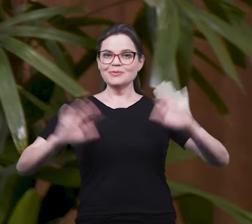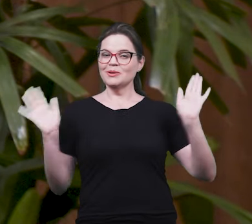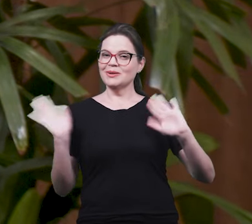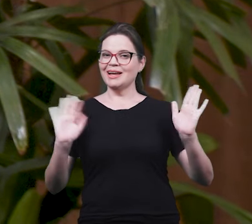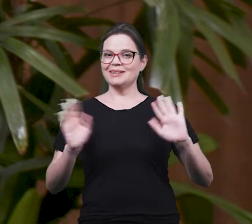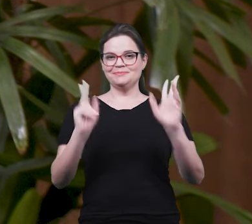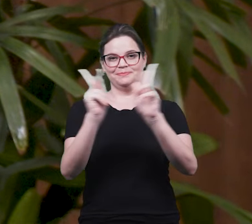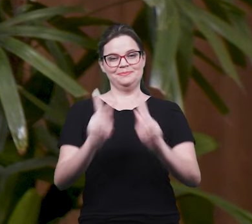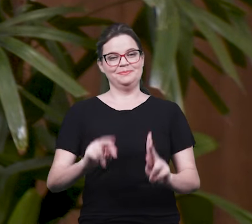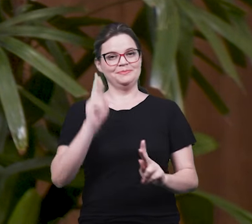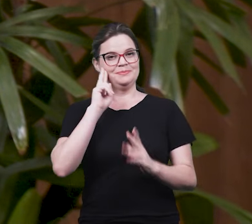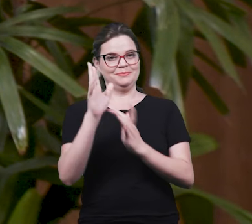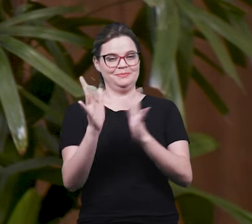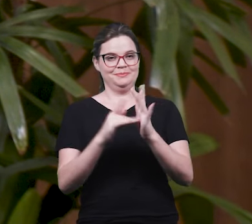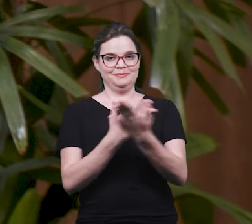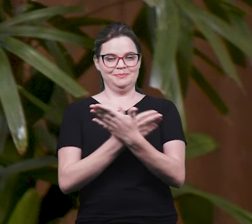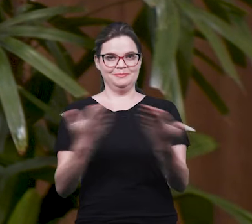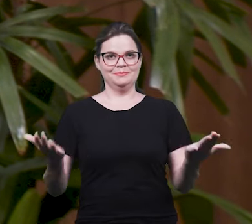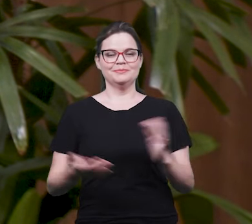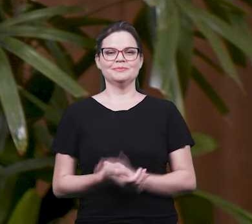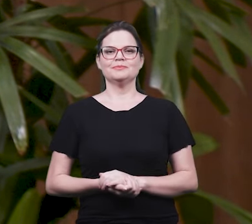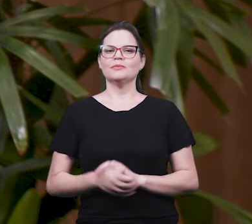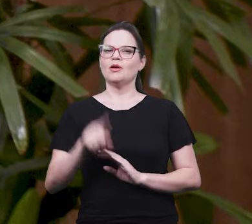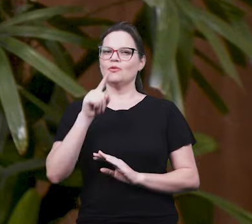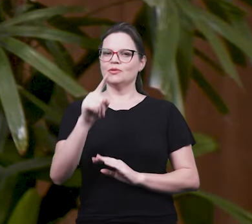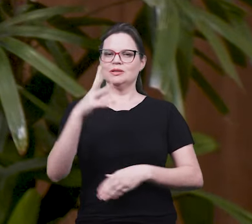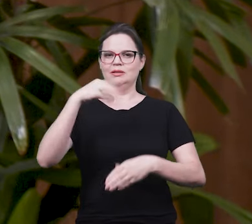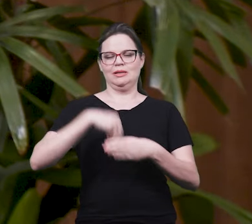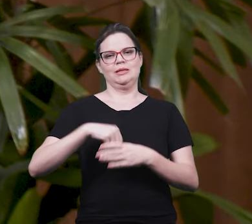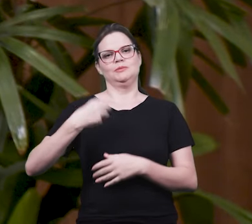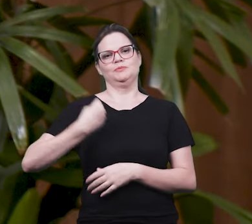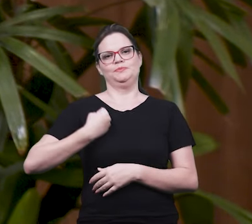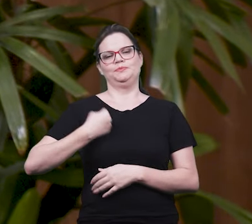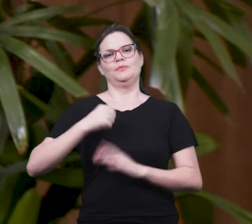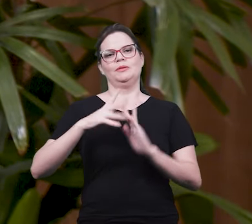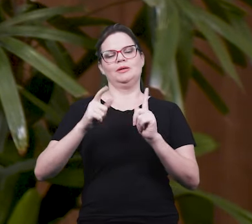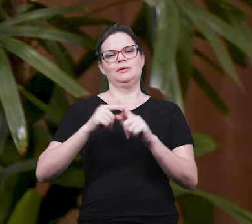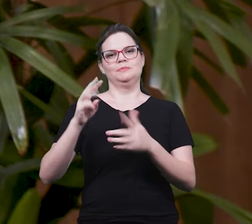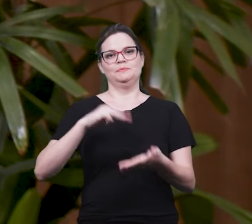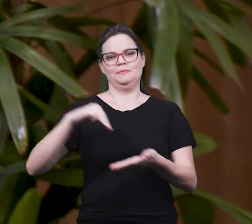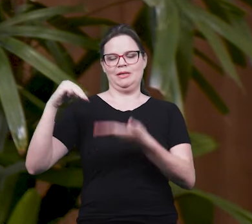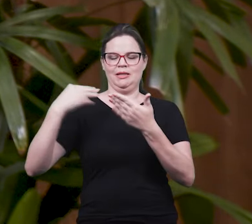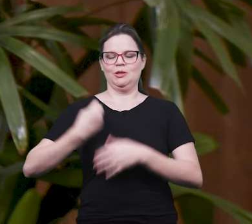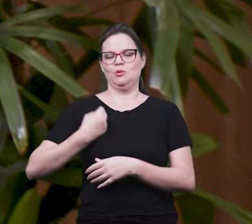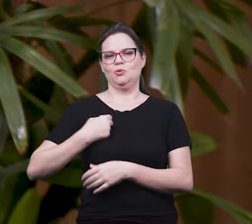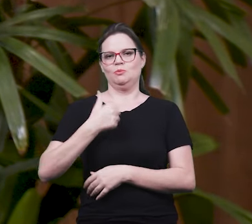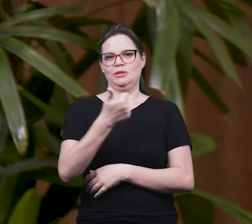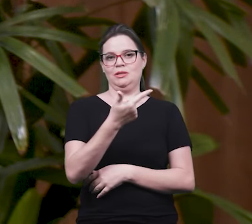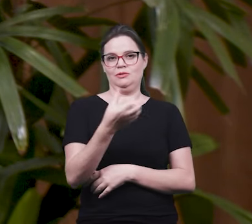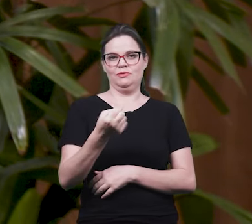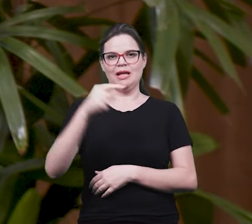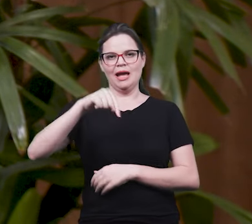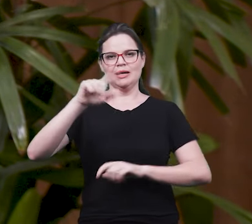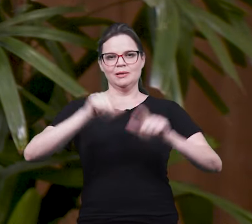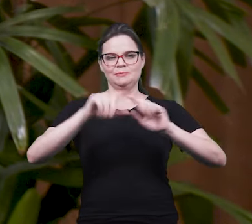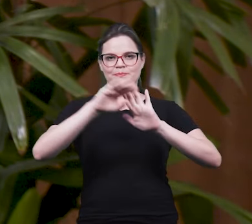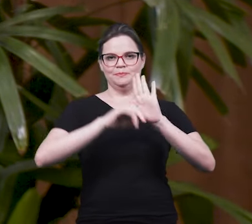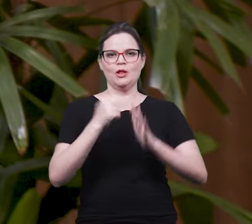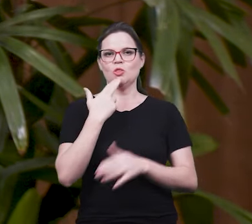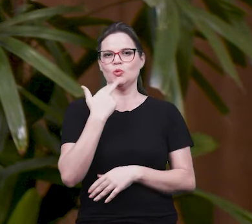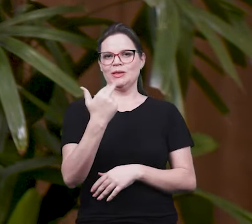Olá, a paz do Senhor Jesus a todos. Você está no canal da Igreja Cristã Maranata e este é o programa Nutrição e